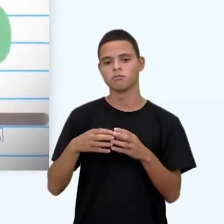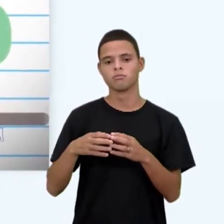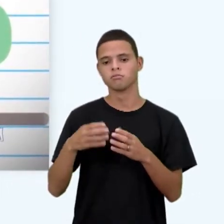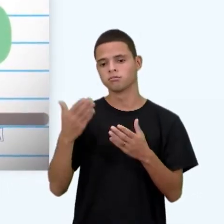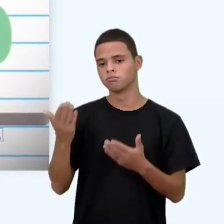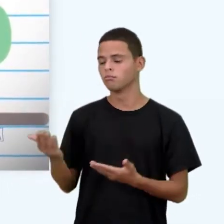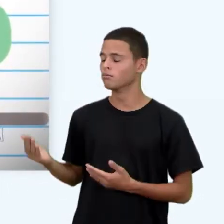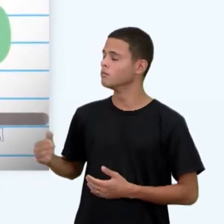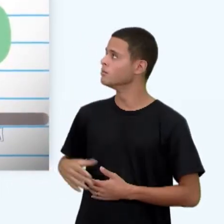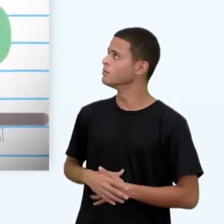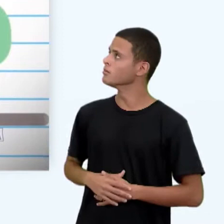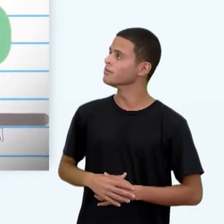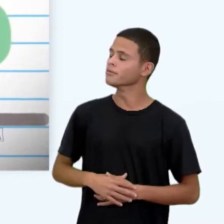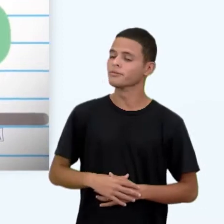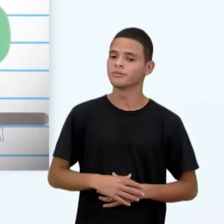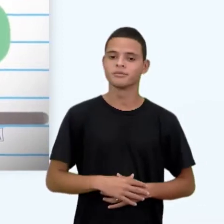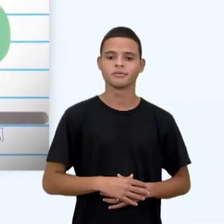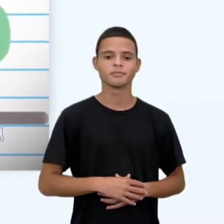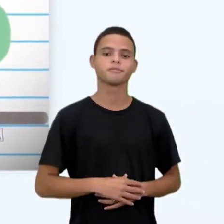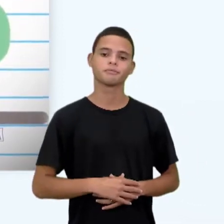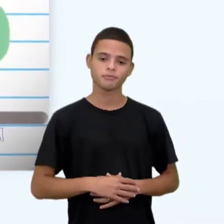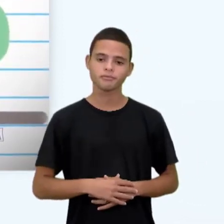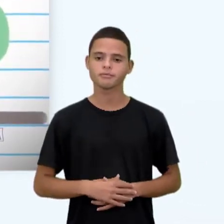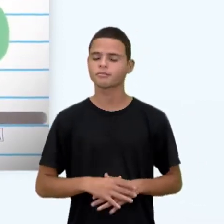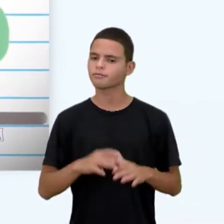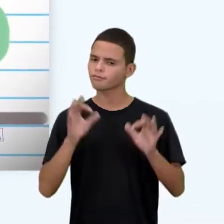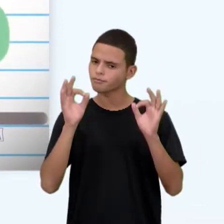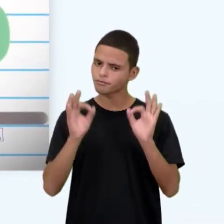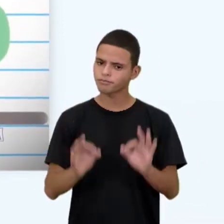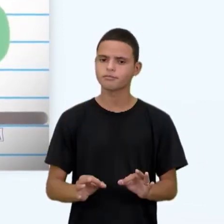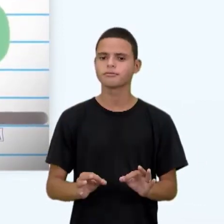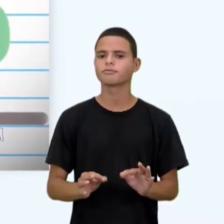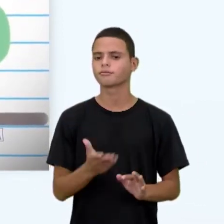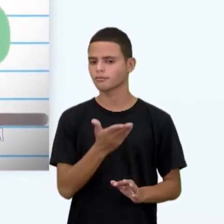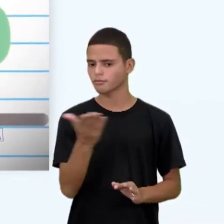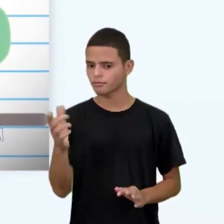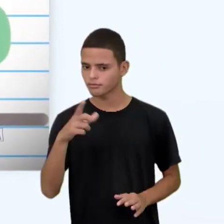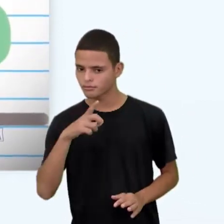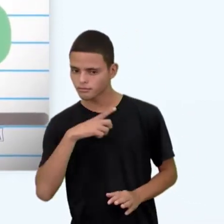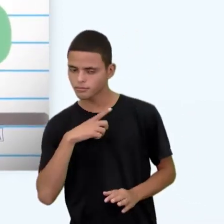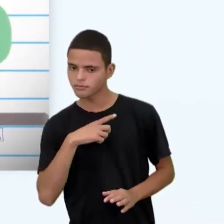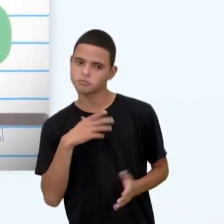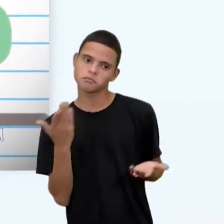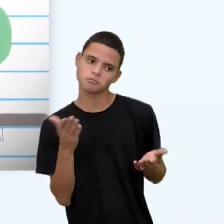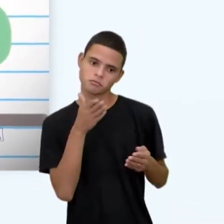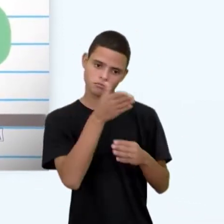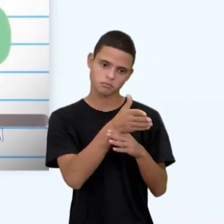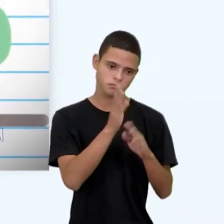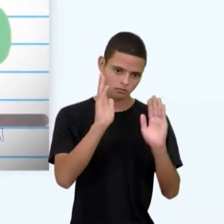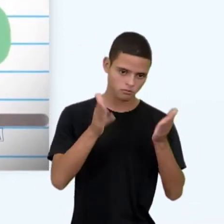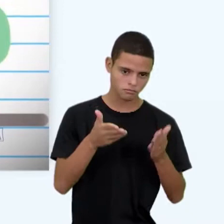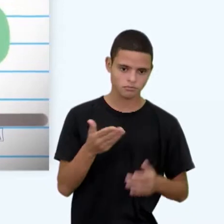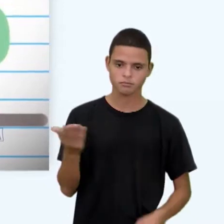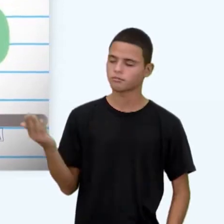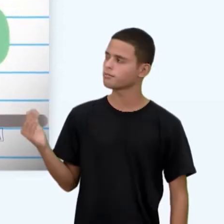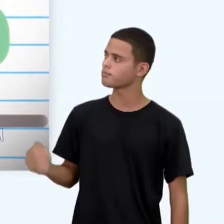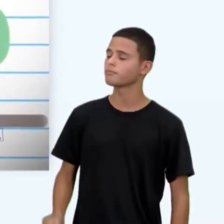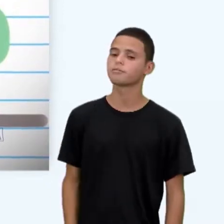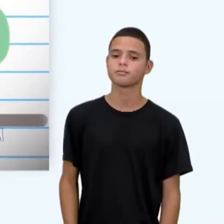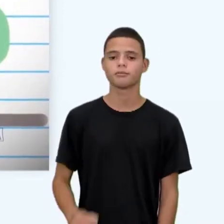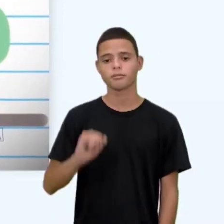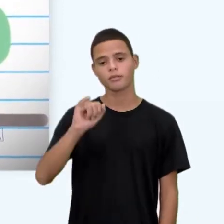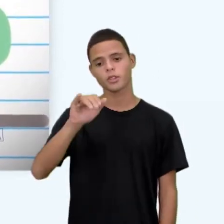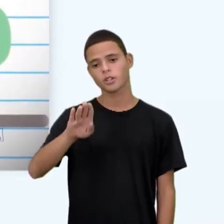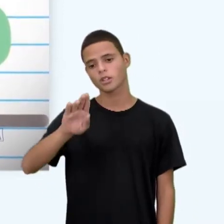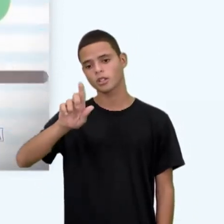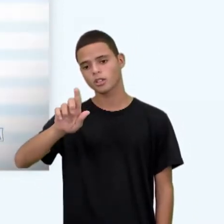cíveis e tabelionatos de notas do país. Com toda a certeza do mundo, você já teve ou terá que ir a algum desses lugares na sua vida. O IBGE